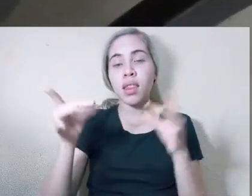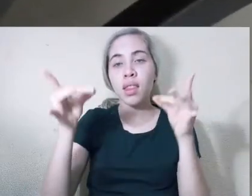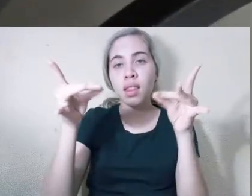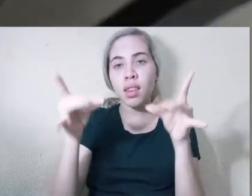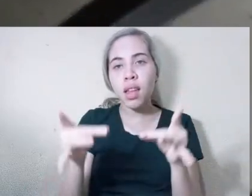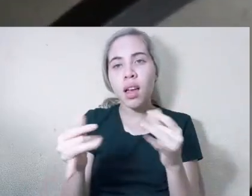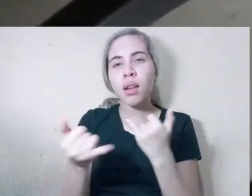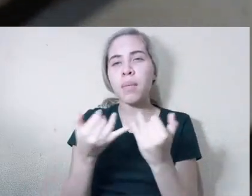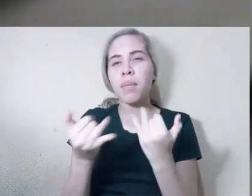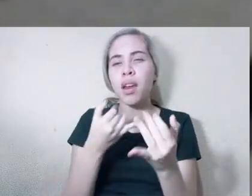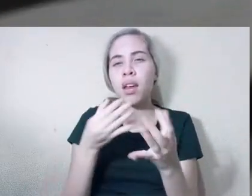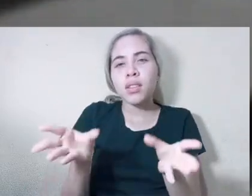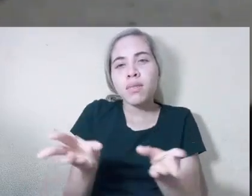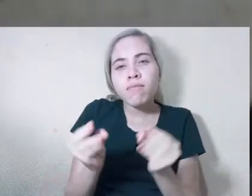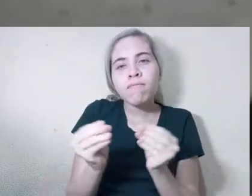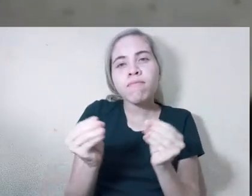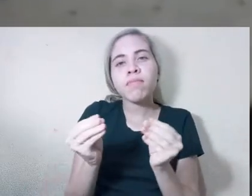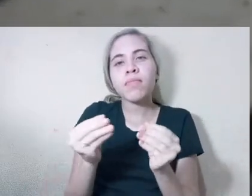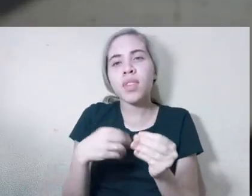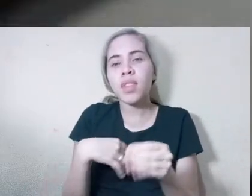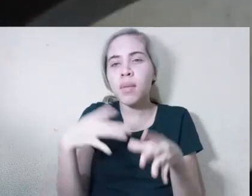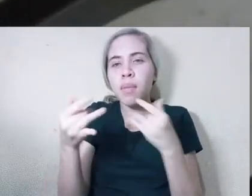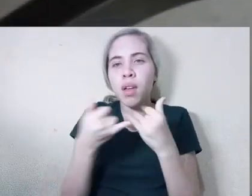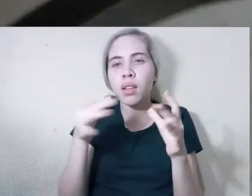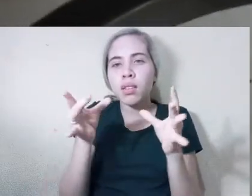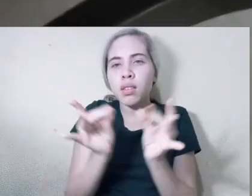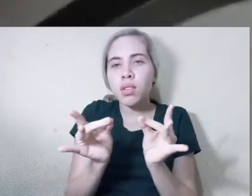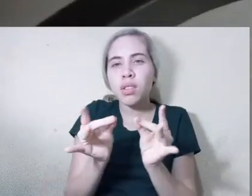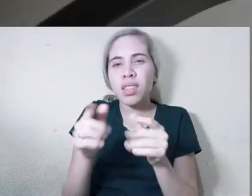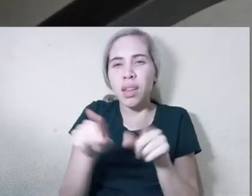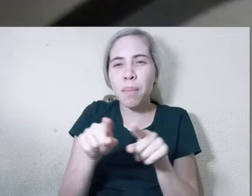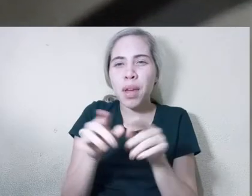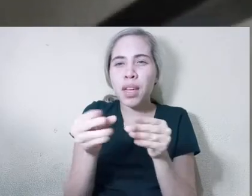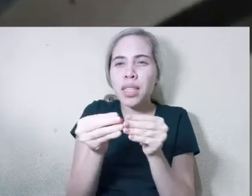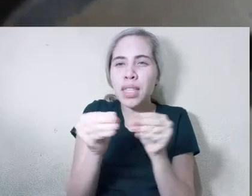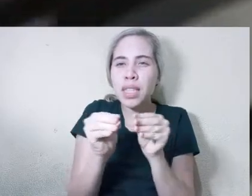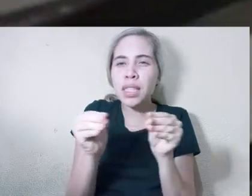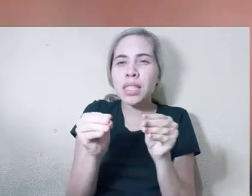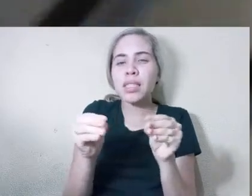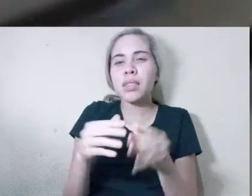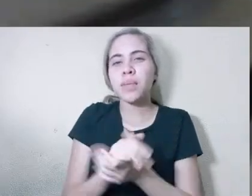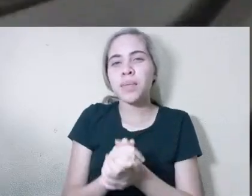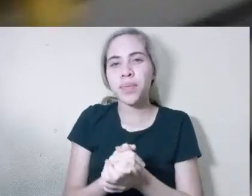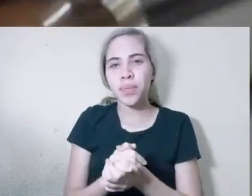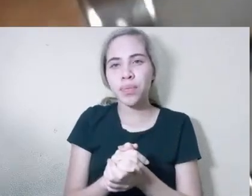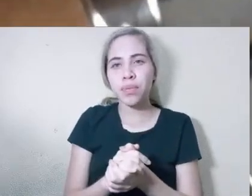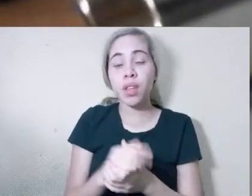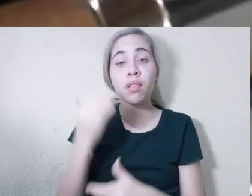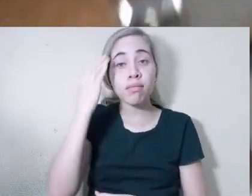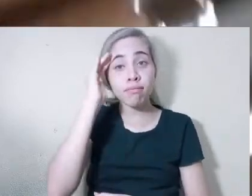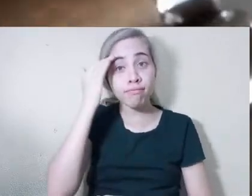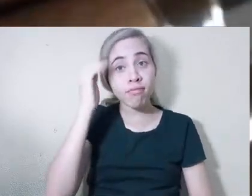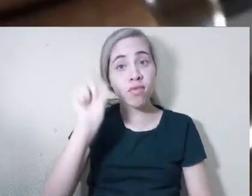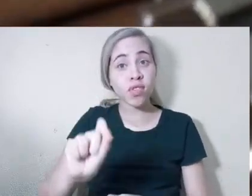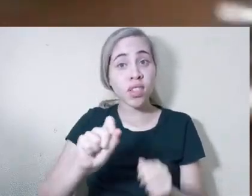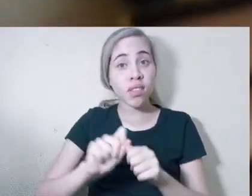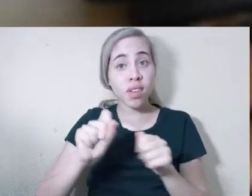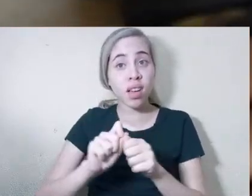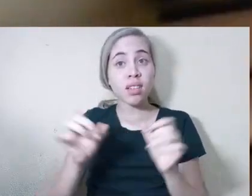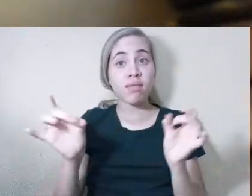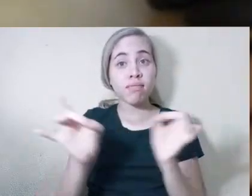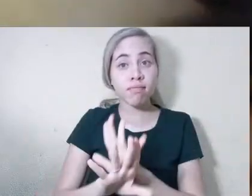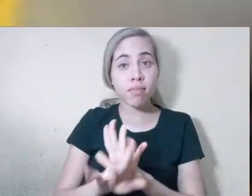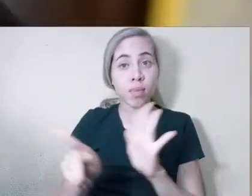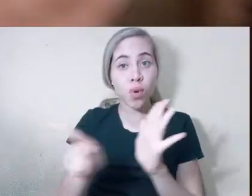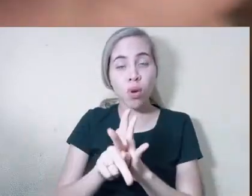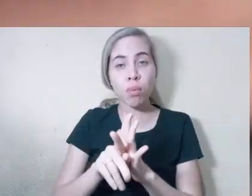dar acabamento, porque ela é mais detalhada, ela é mais delicada, né? Os dentes são mais delicados. Mais delicados e mais aberto. Ah, entendi. Aí você